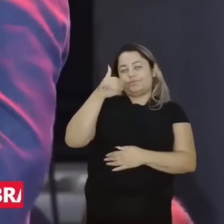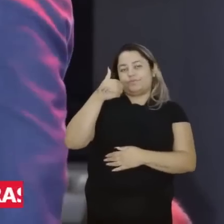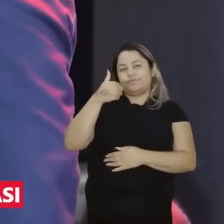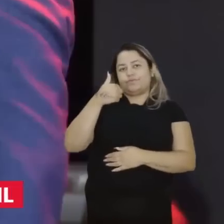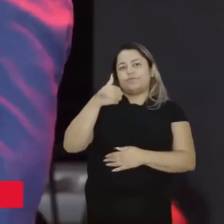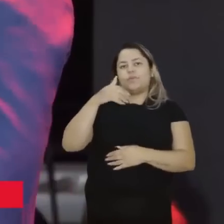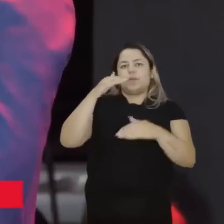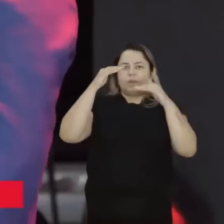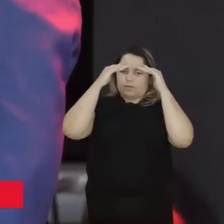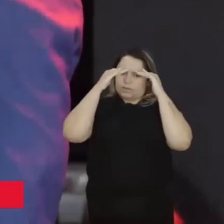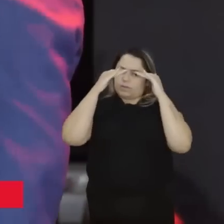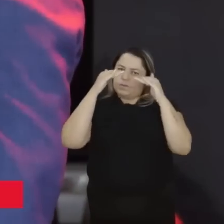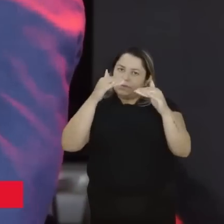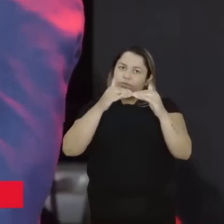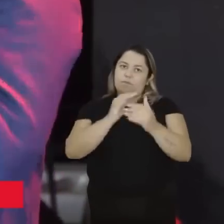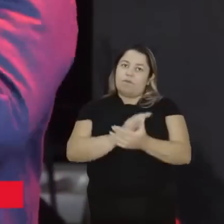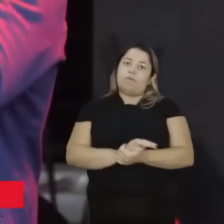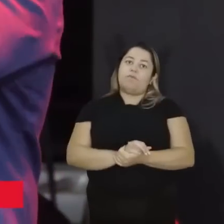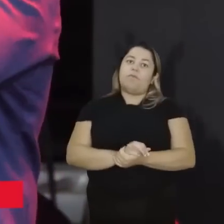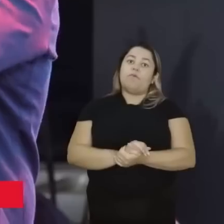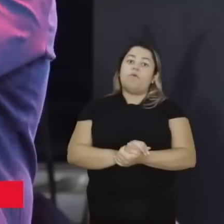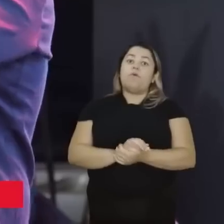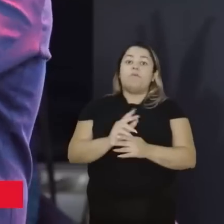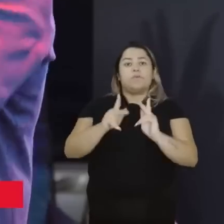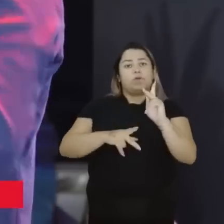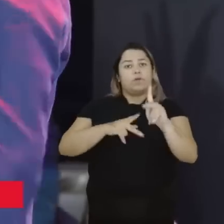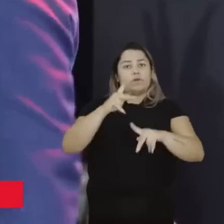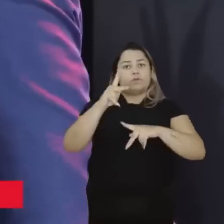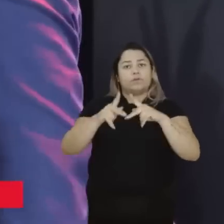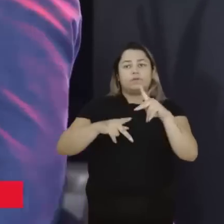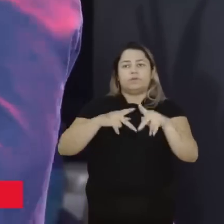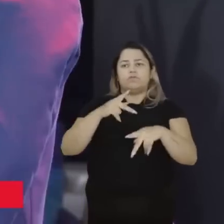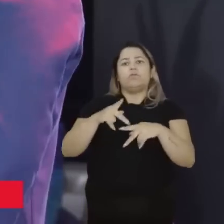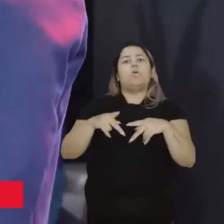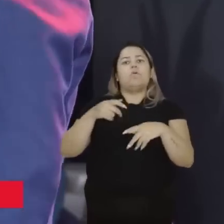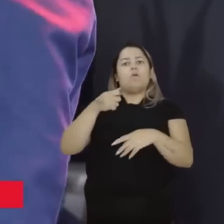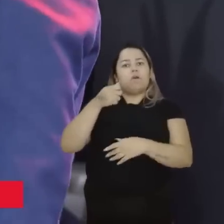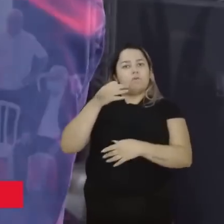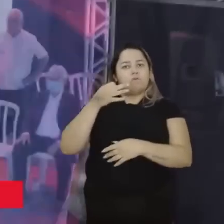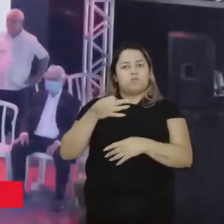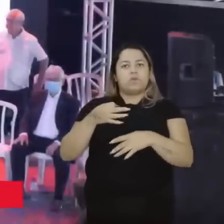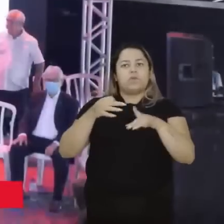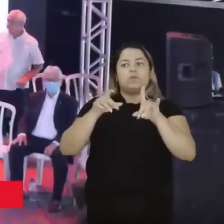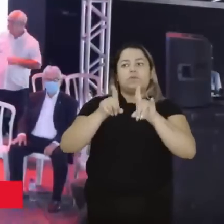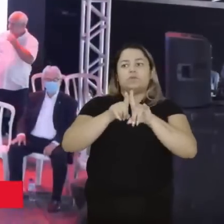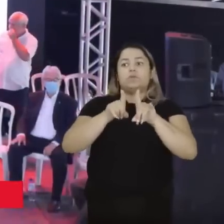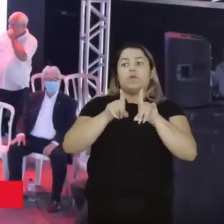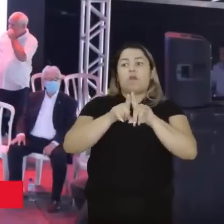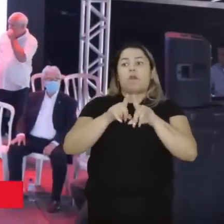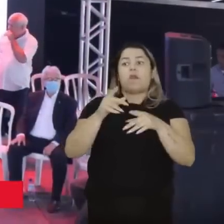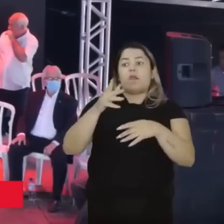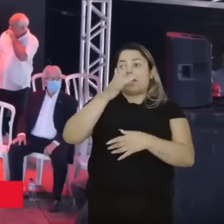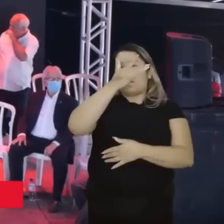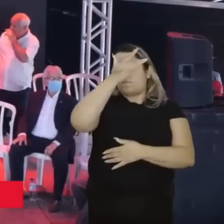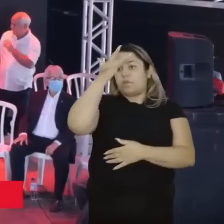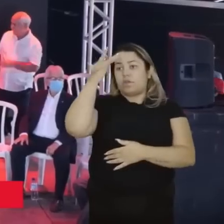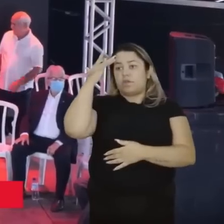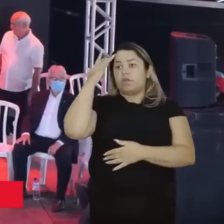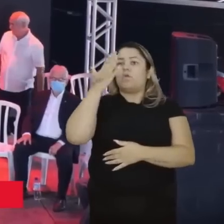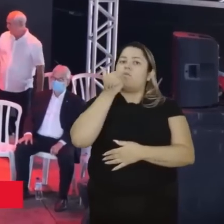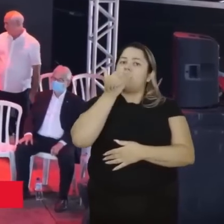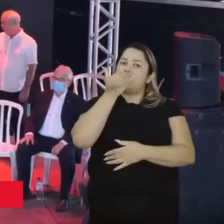era respeitado, que o povo foi tratado com dignidade, que as pessoas comiam